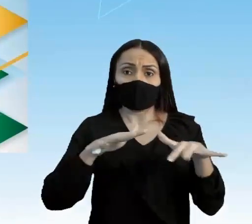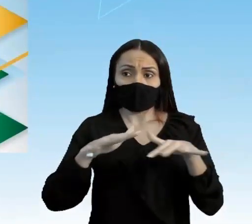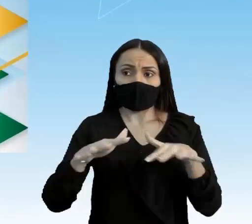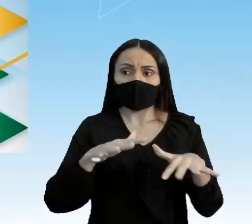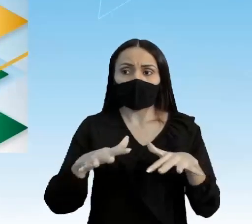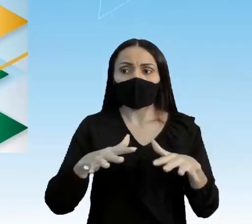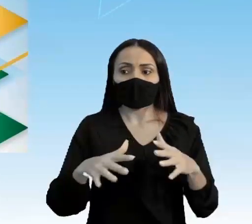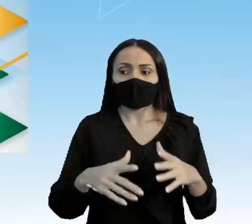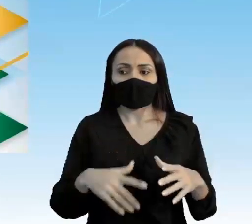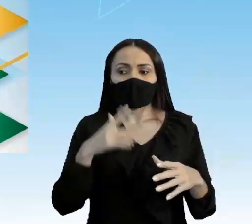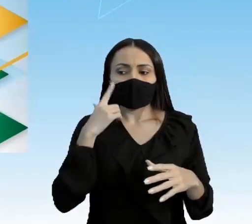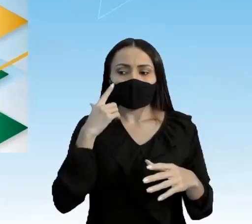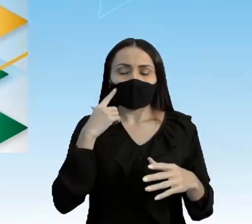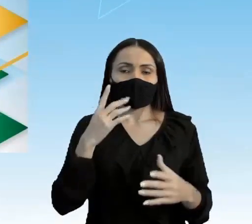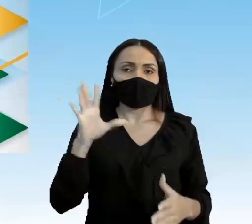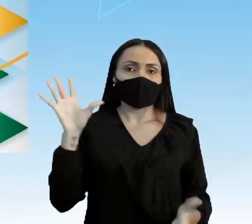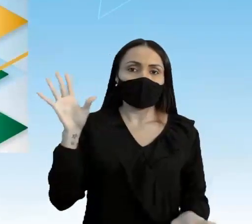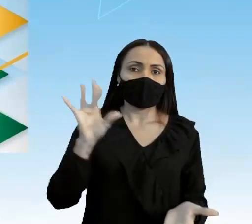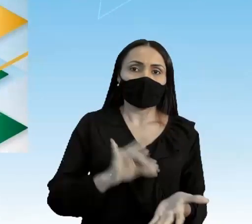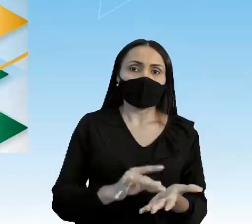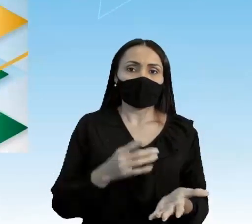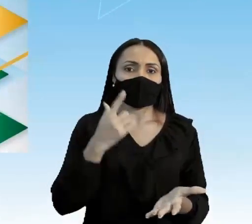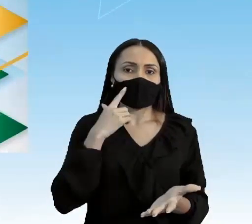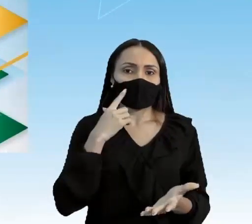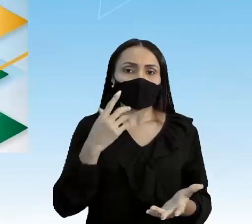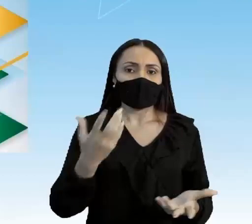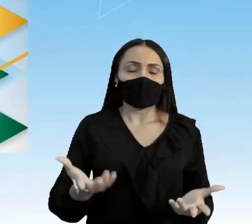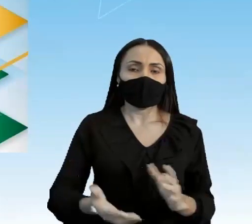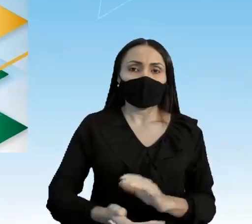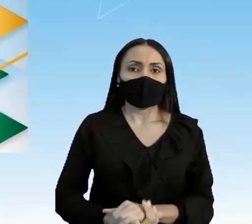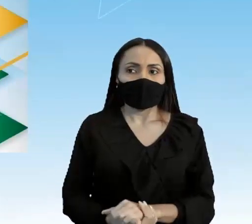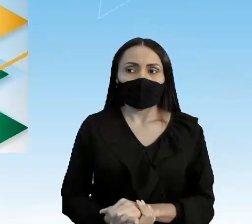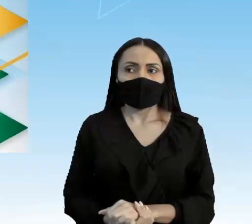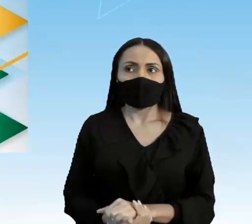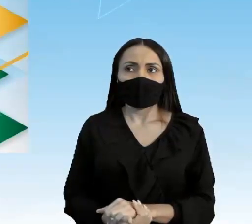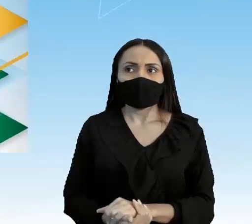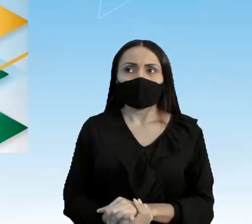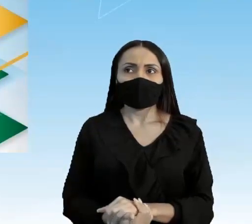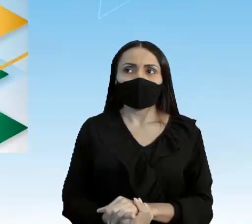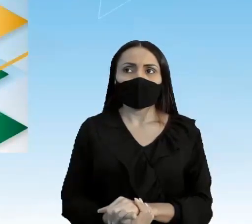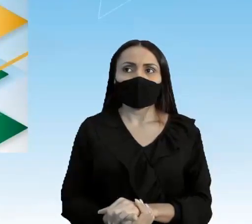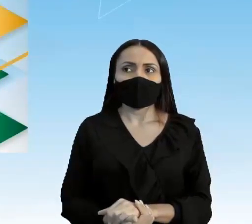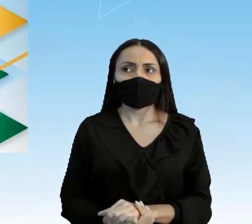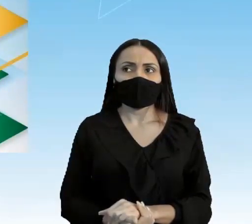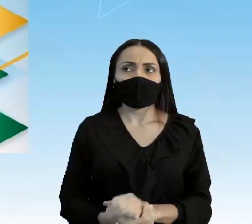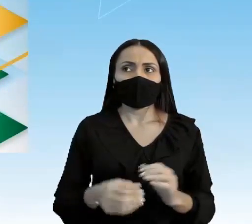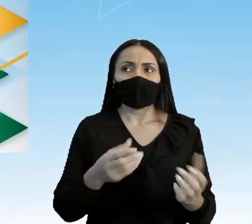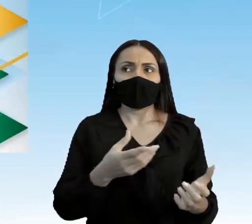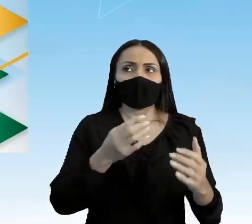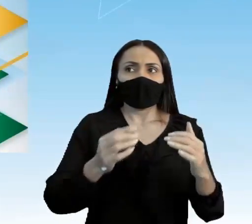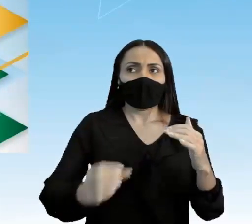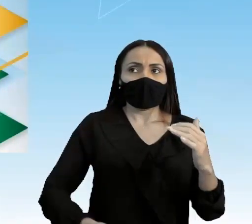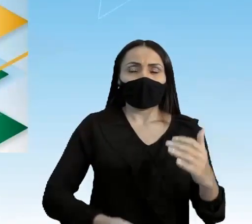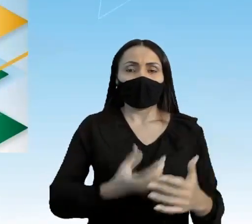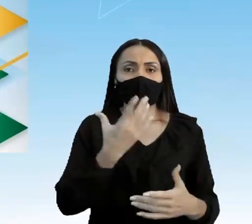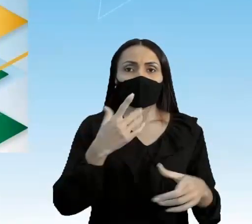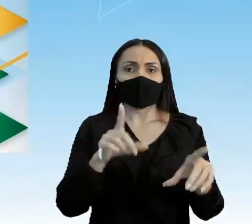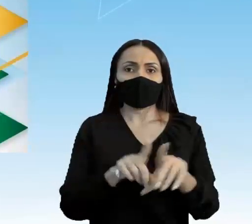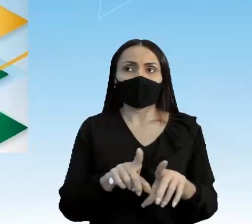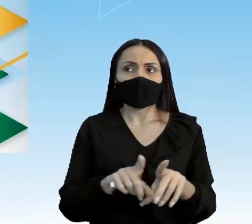punha em risco a riqueza e privilégios, crioulos e